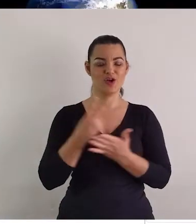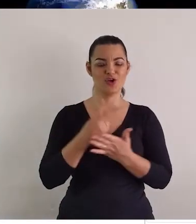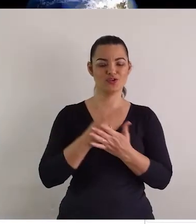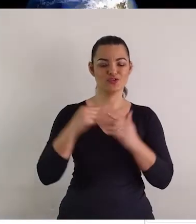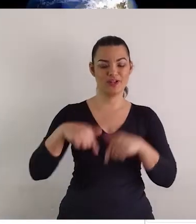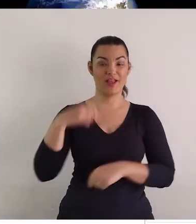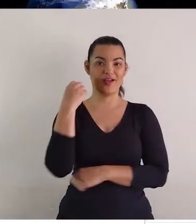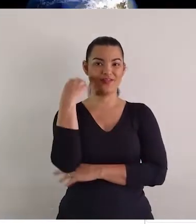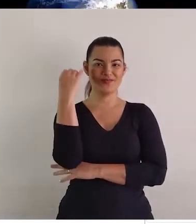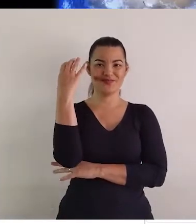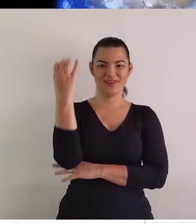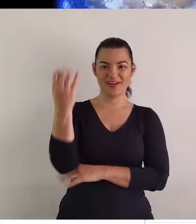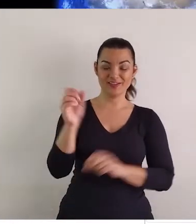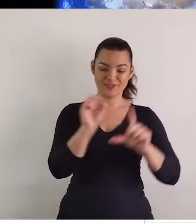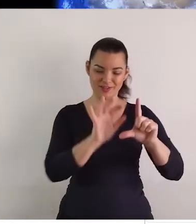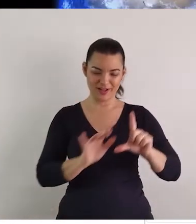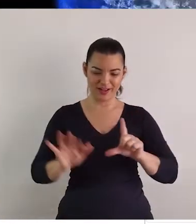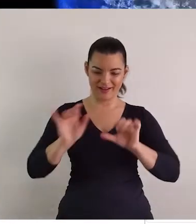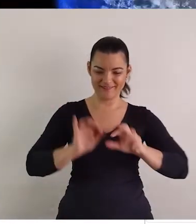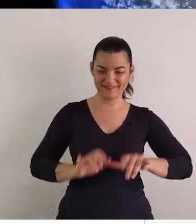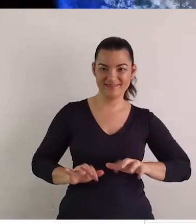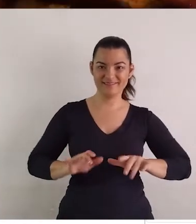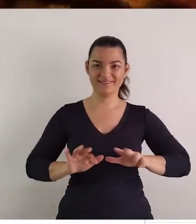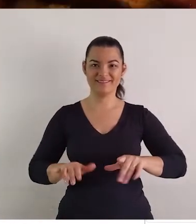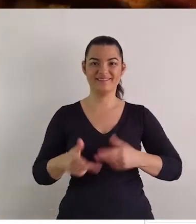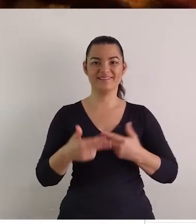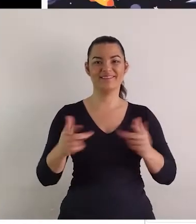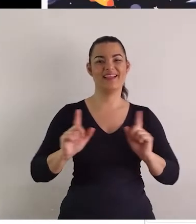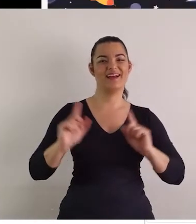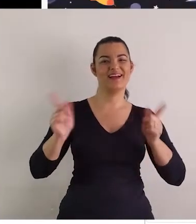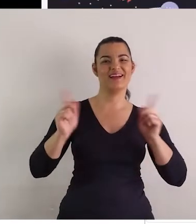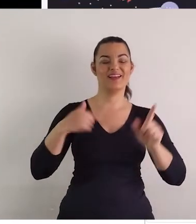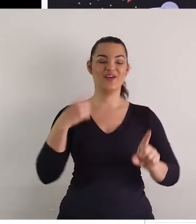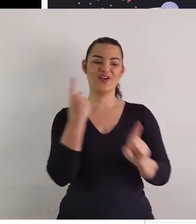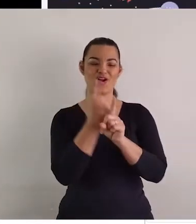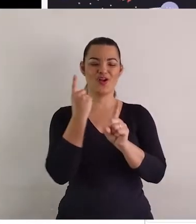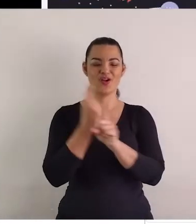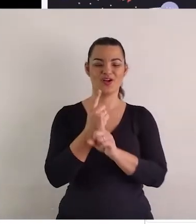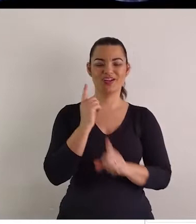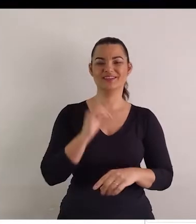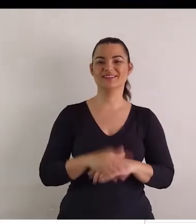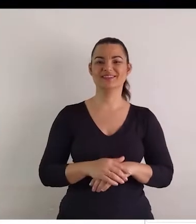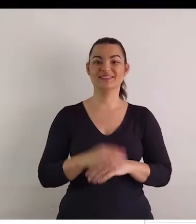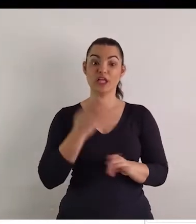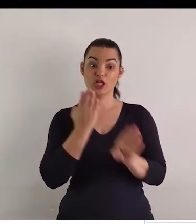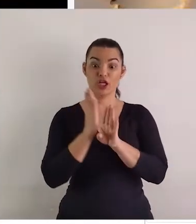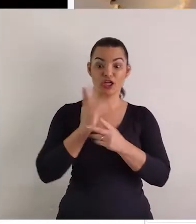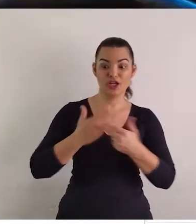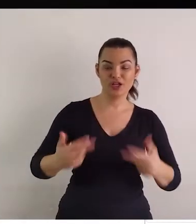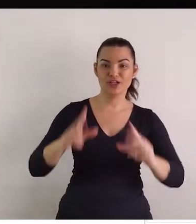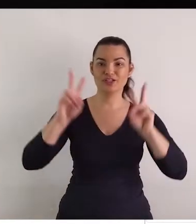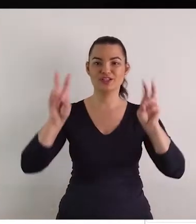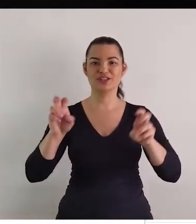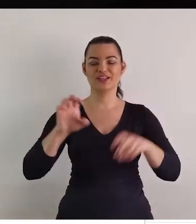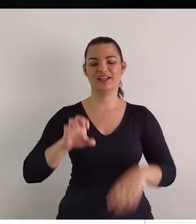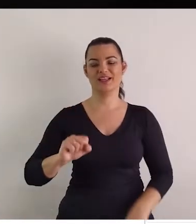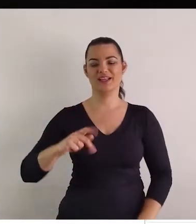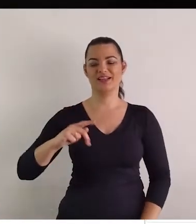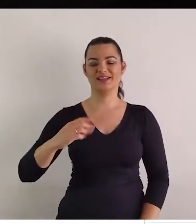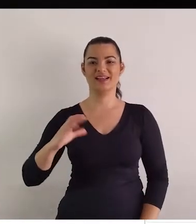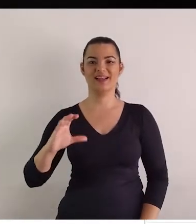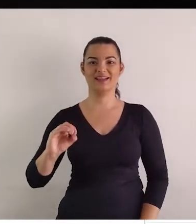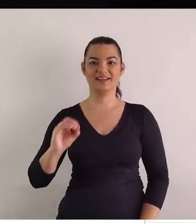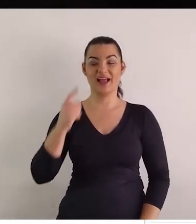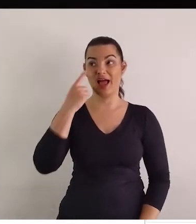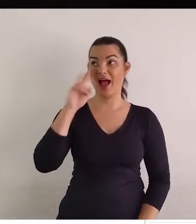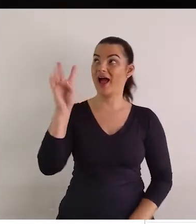continuar viajando aqui pelas aventuras que eu encontro, descobrindo coisas sobre o espaço. Ai, olha